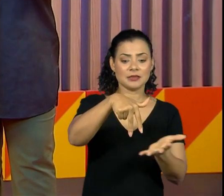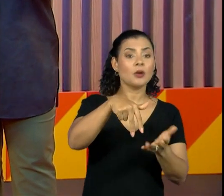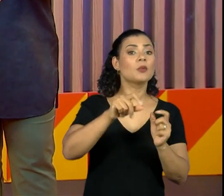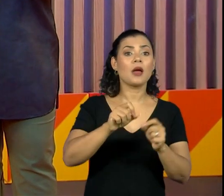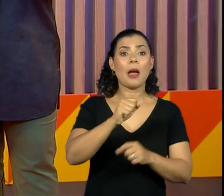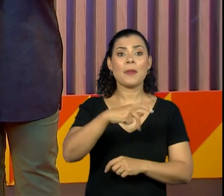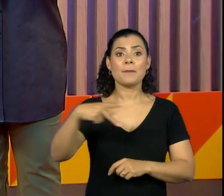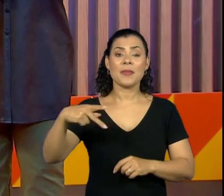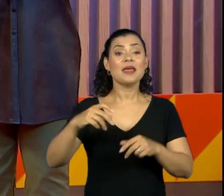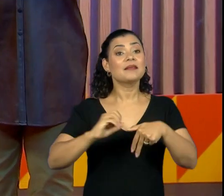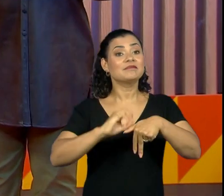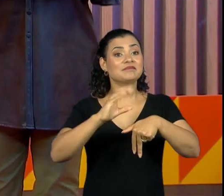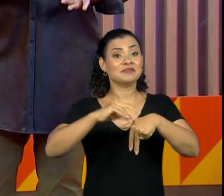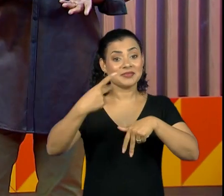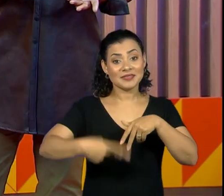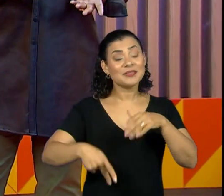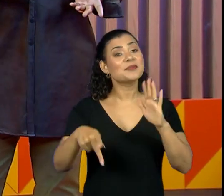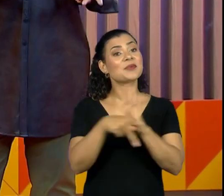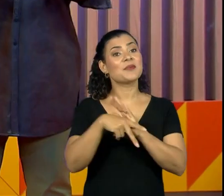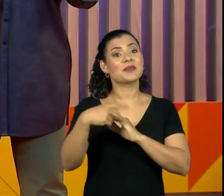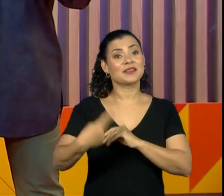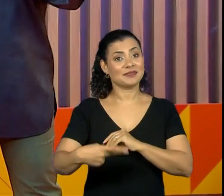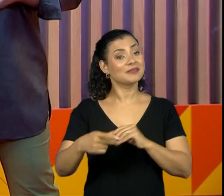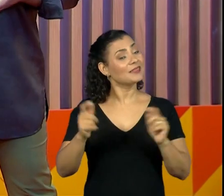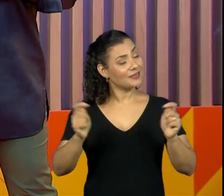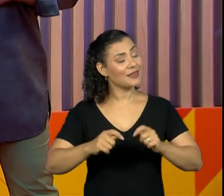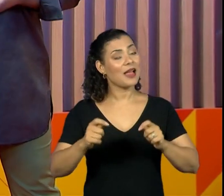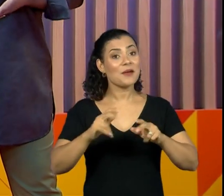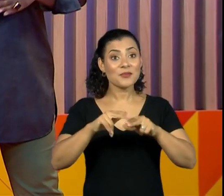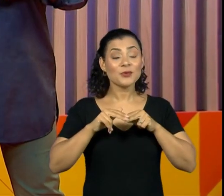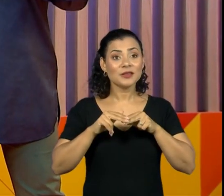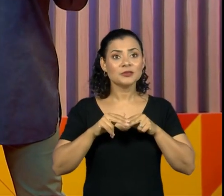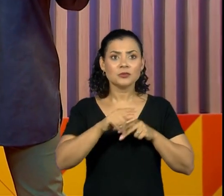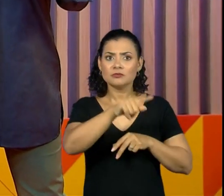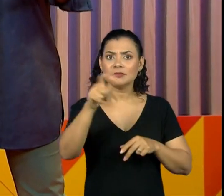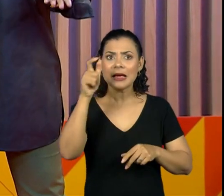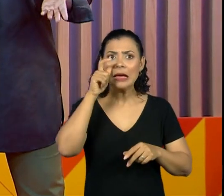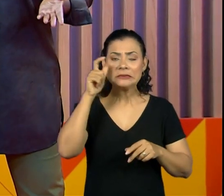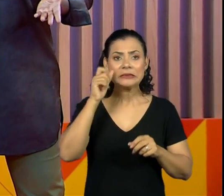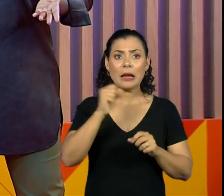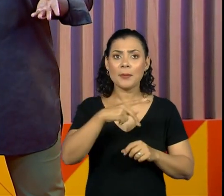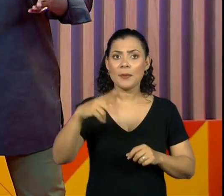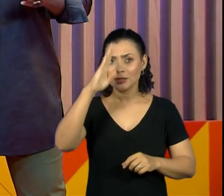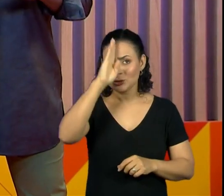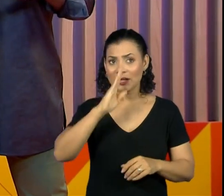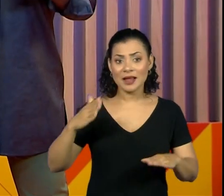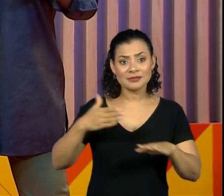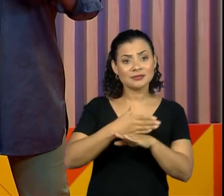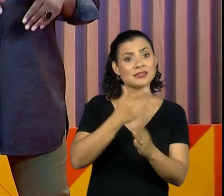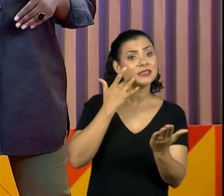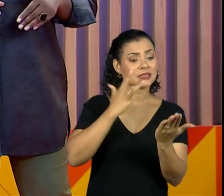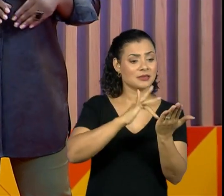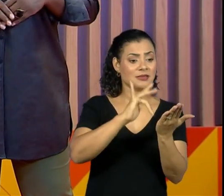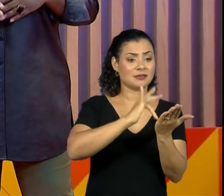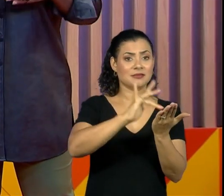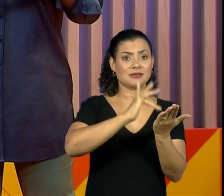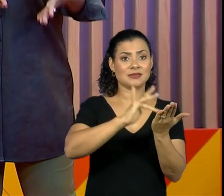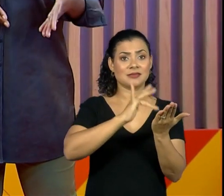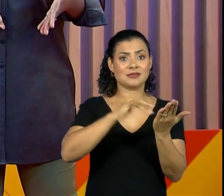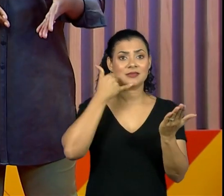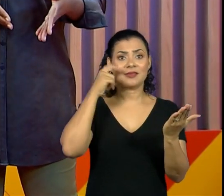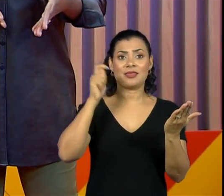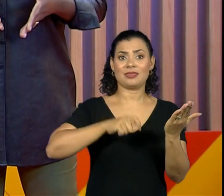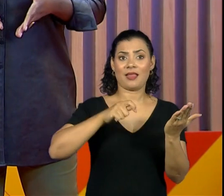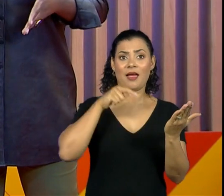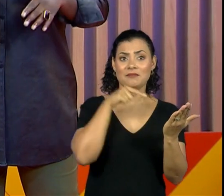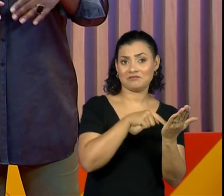pelo aplicativo de streaming da TV Cultura, o Cultura Play. É um aplicativo gratuito que você pode baixar pela sua